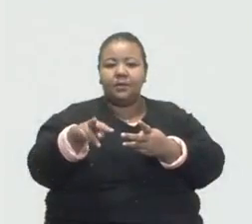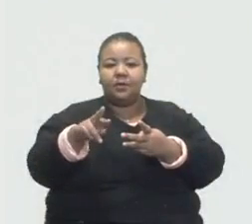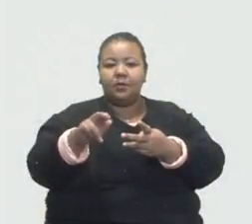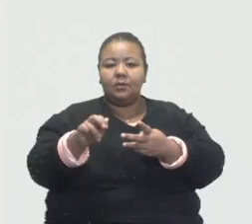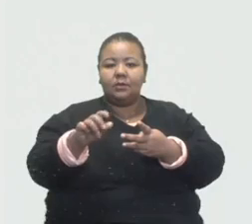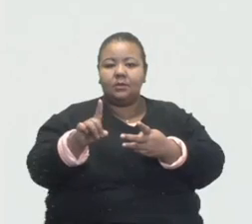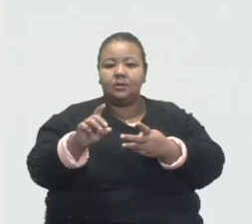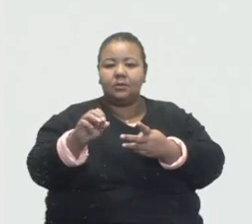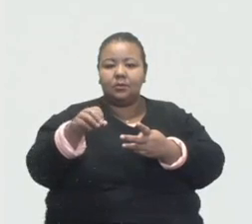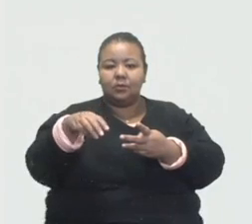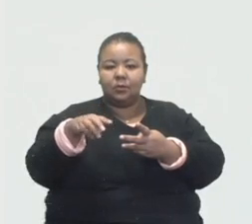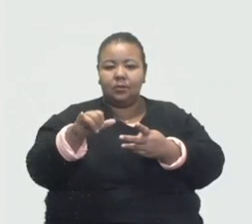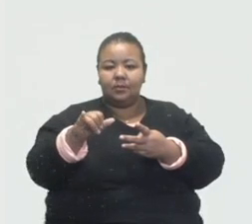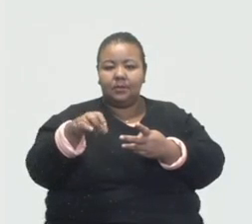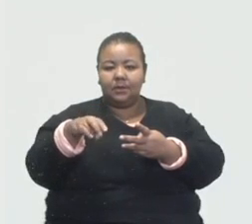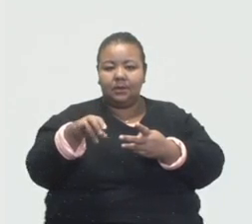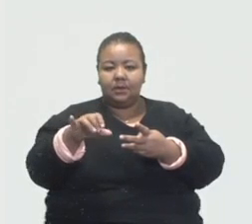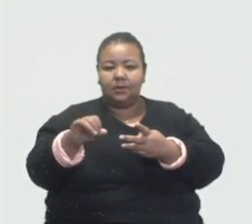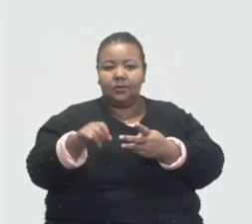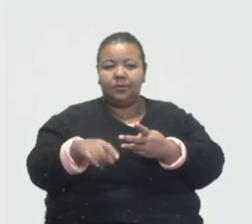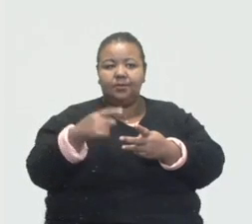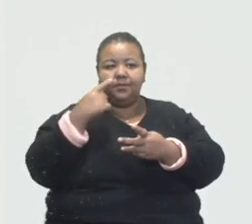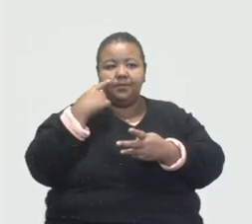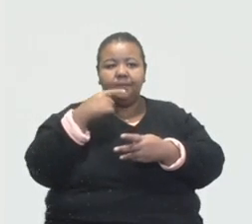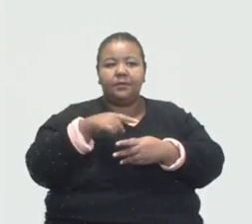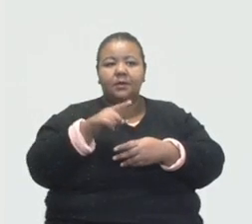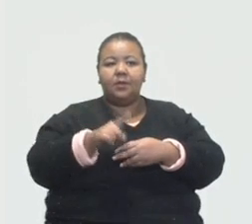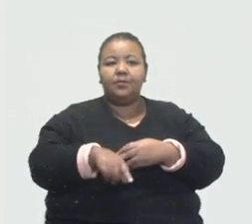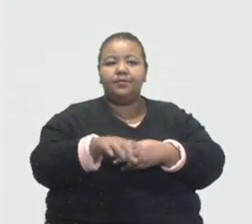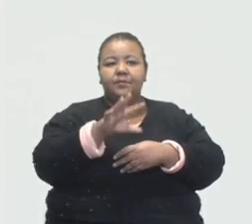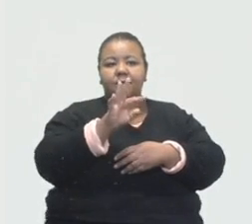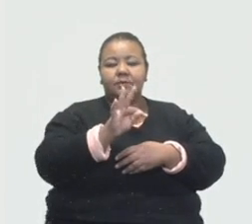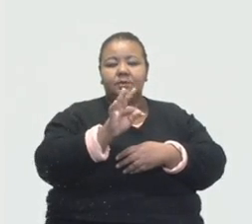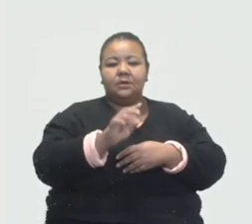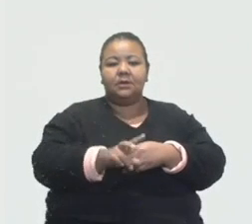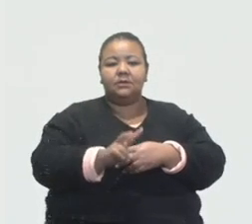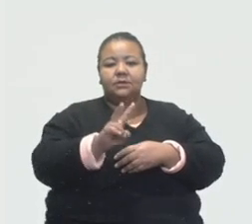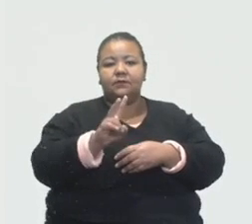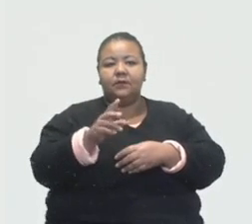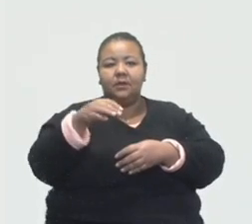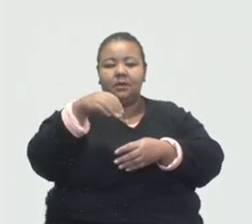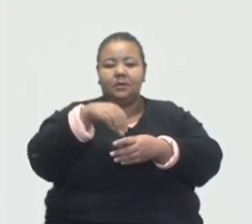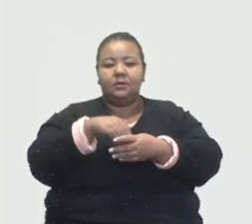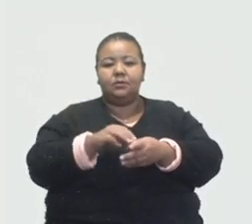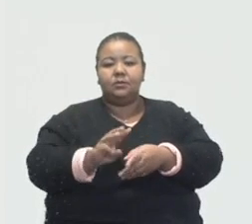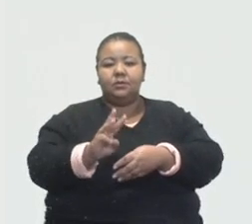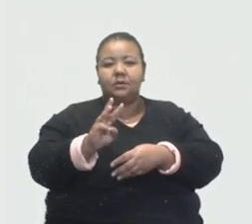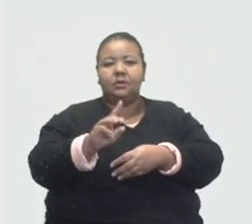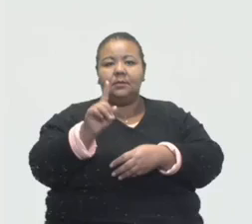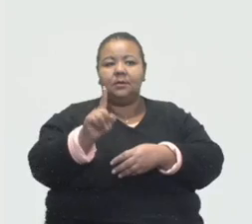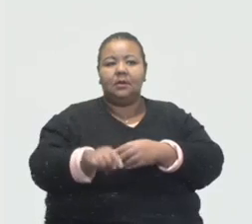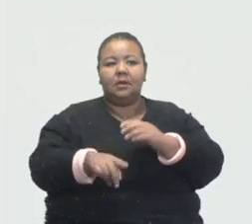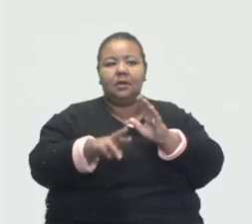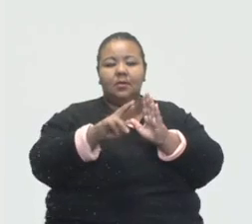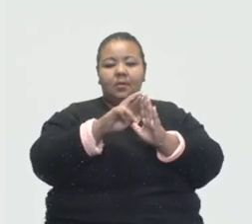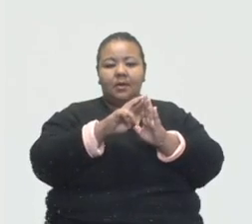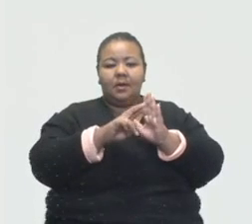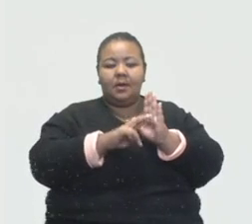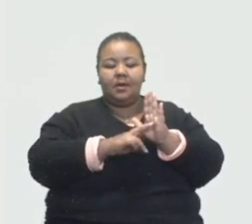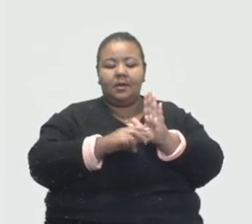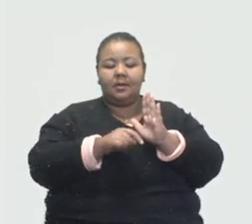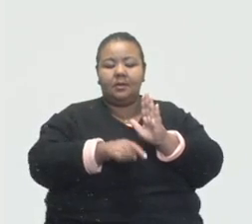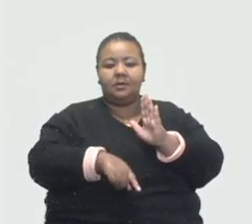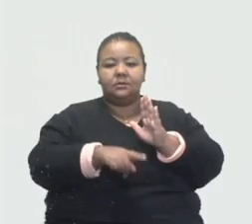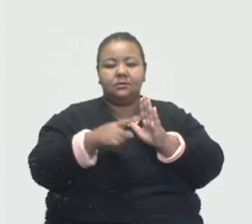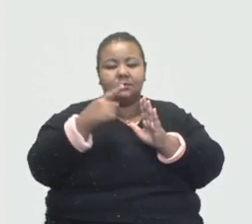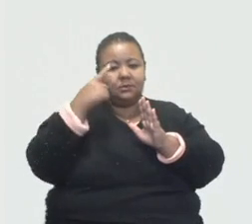slides, nós temos que uma aplicação T de V em W é uma regra. Então, veja que a ideia